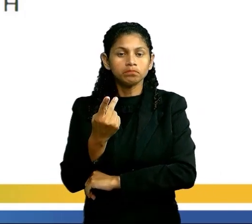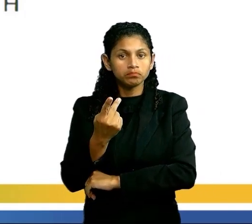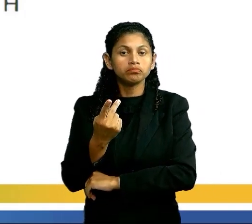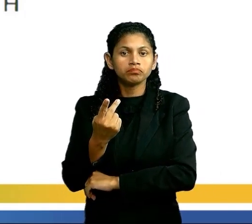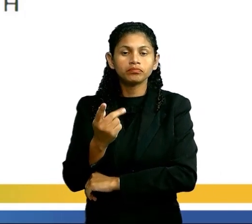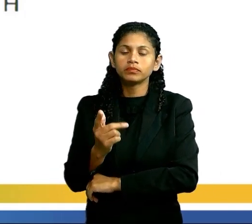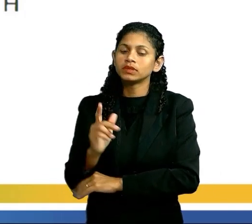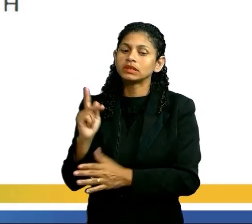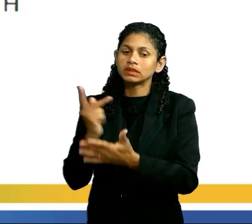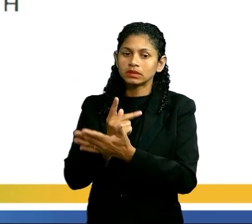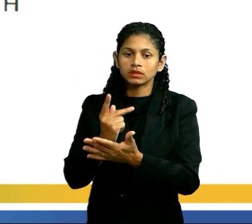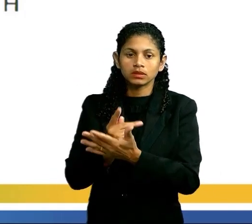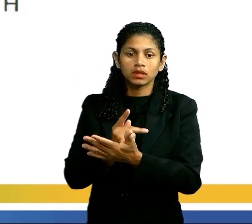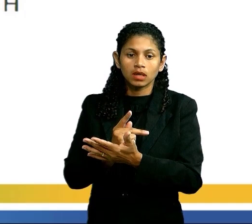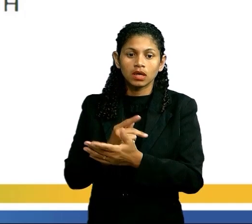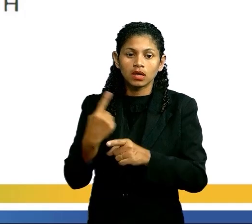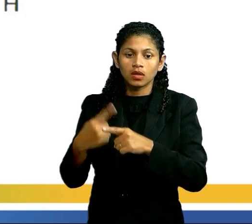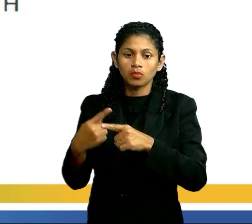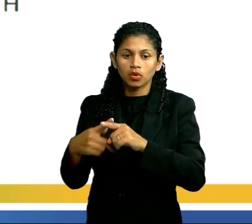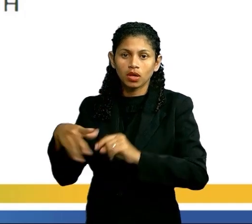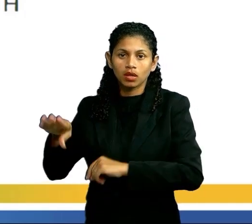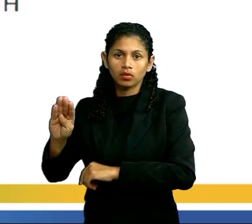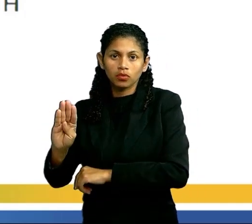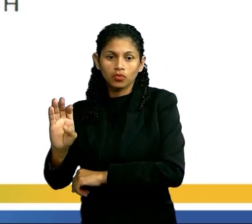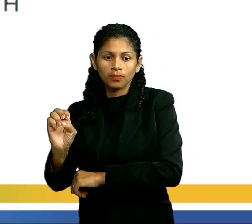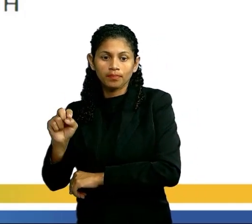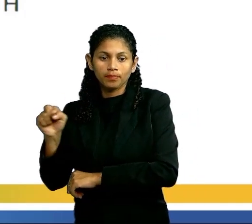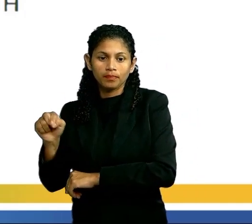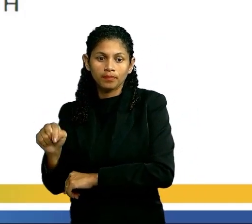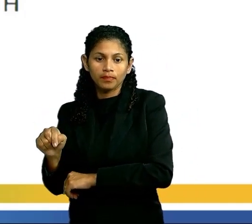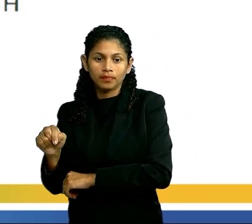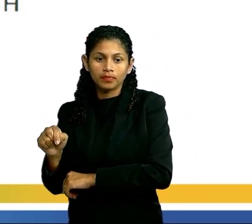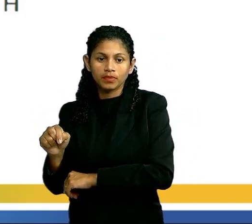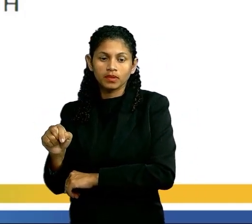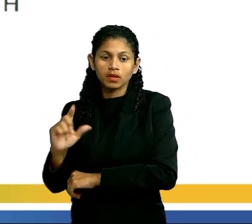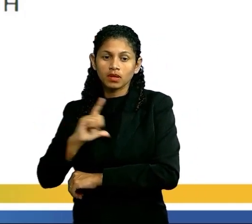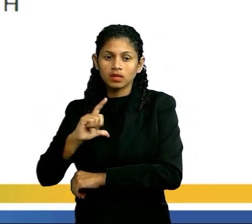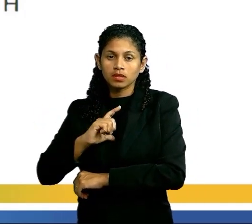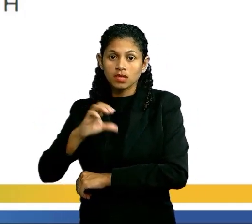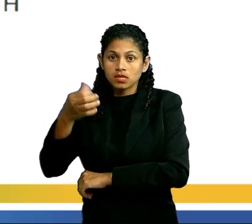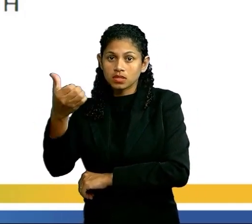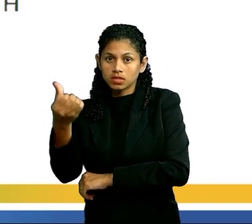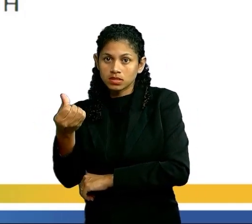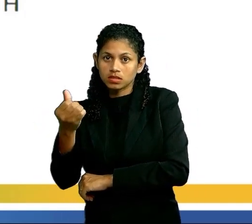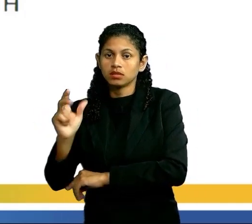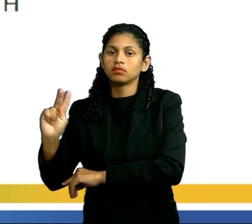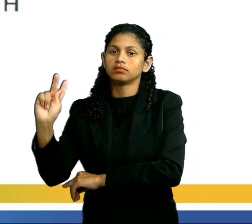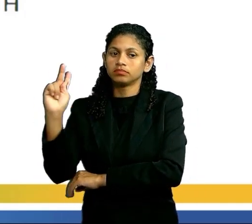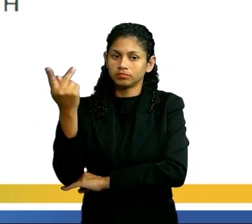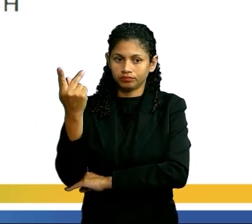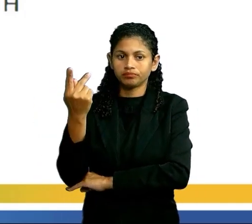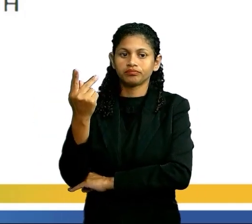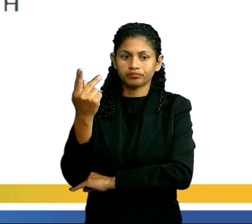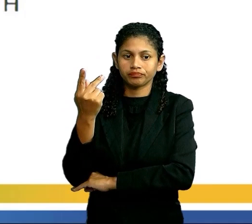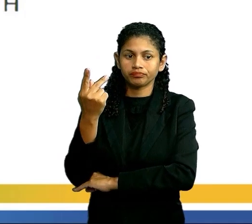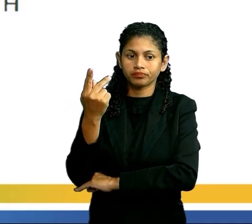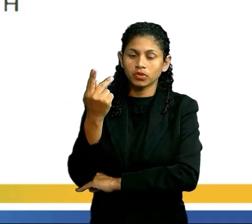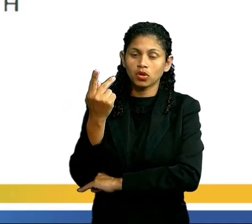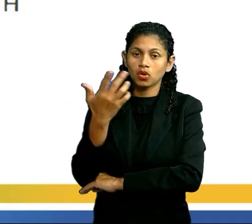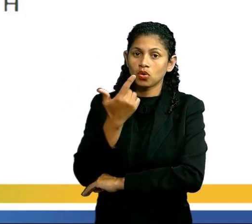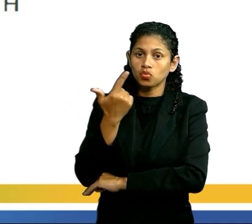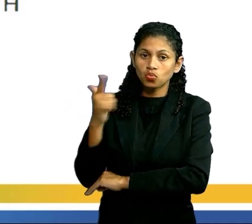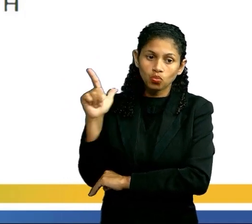hidrogênio. 1, 2, 3, 4, 5, 6. E no canfeno, aqui eu tenho 2, com mais